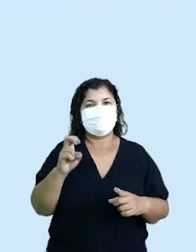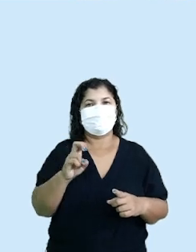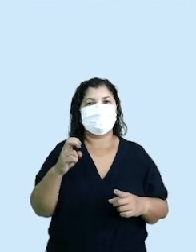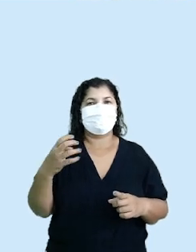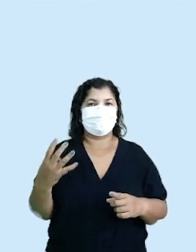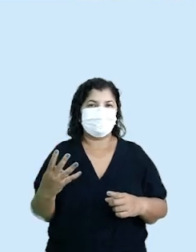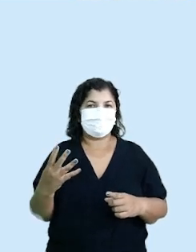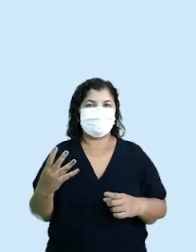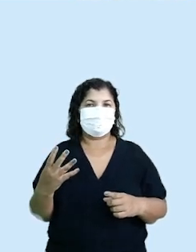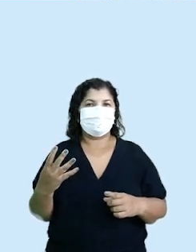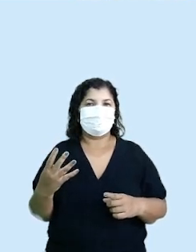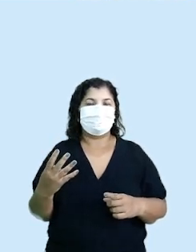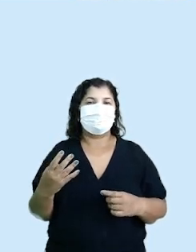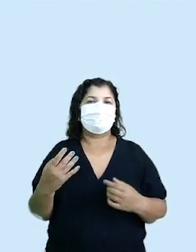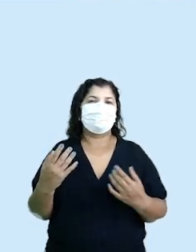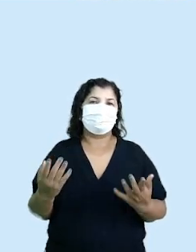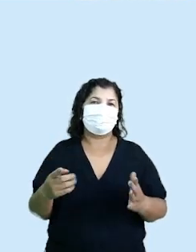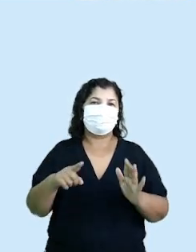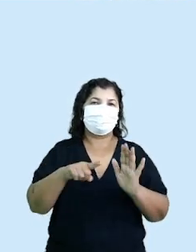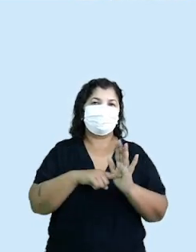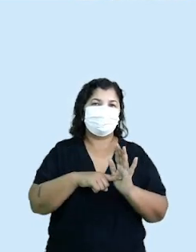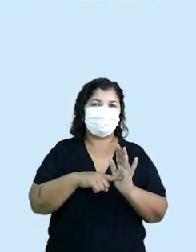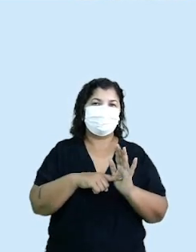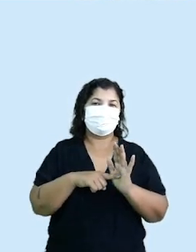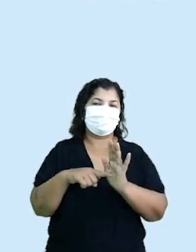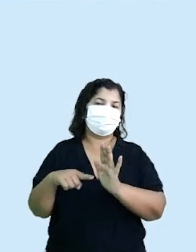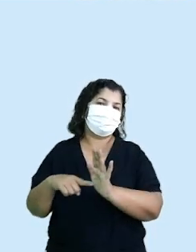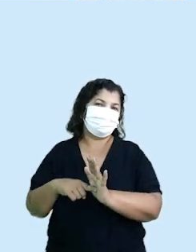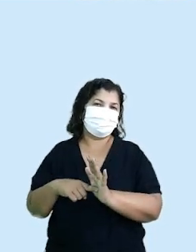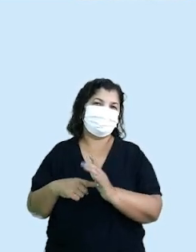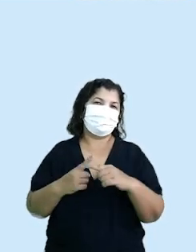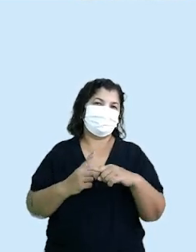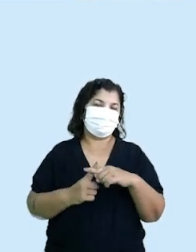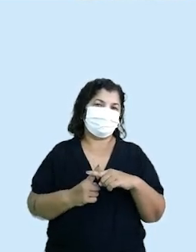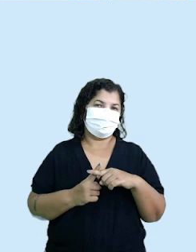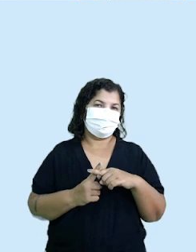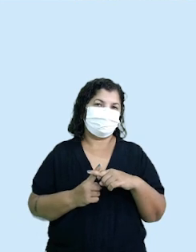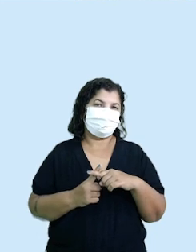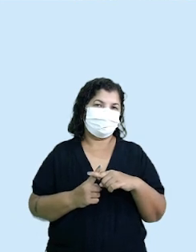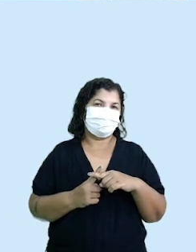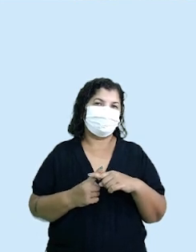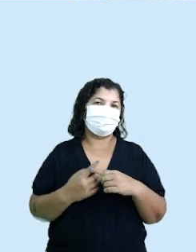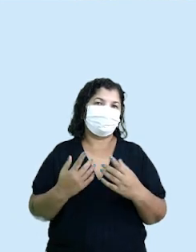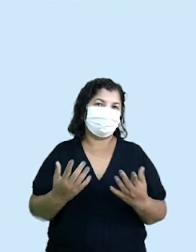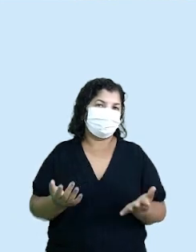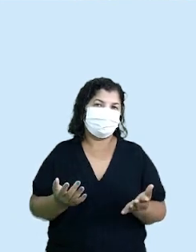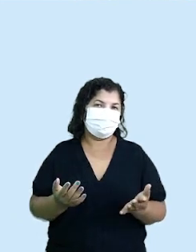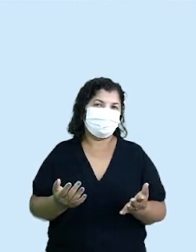0,54, lembra lá? Menos com menos fica mais. Então, mais